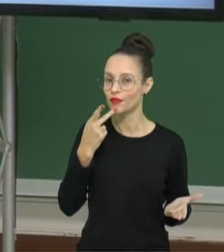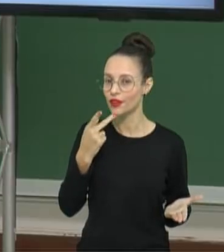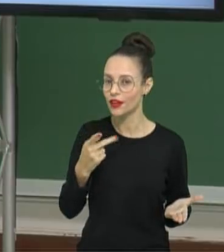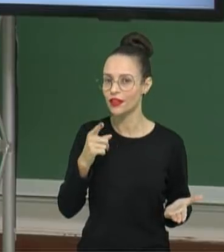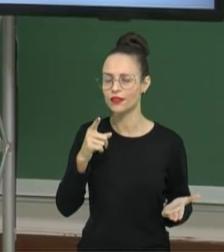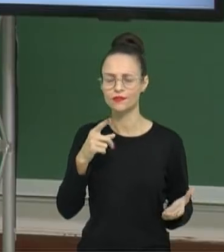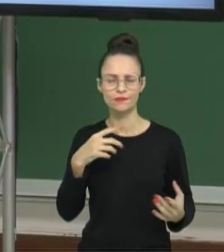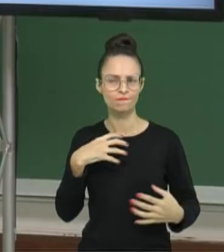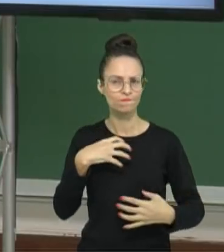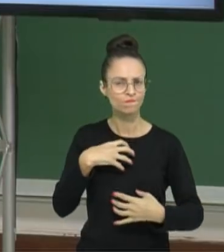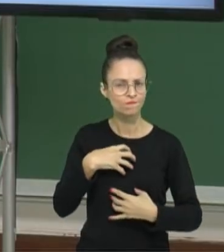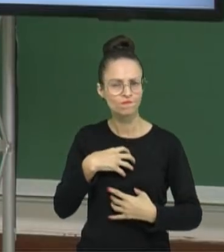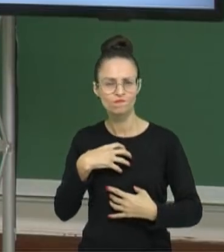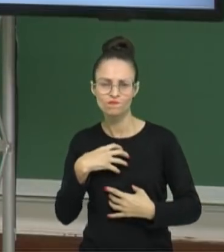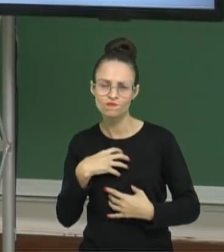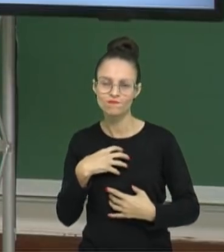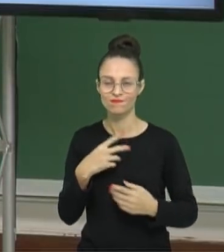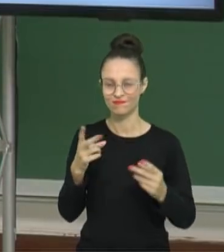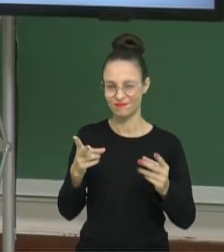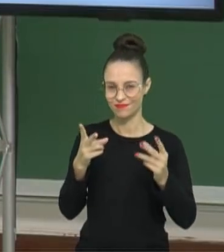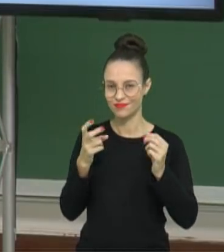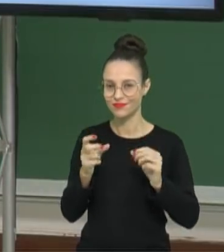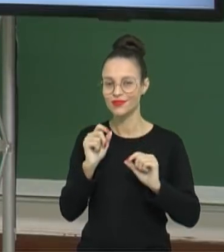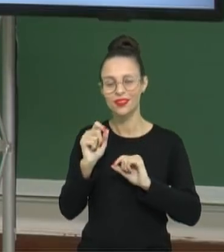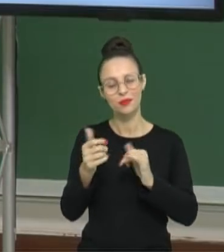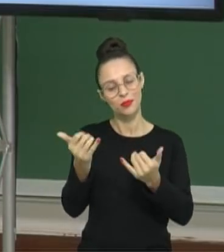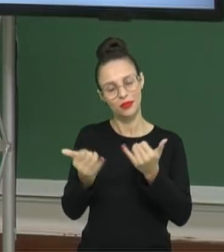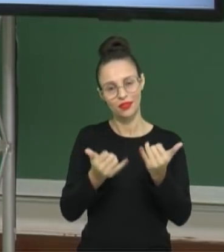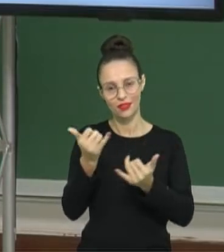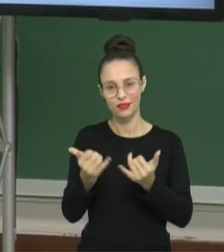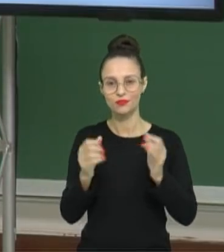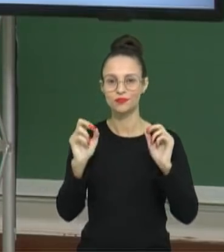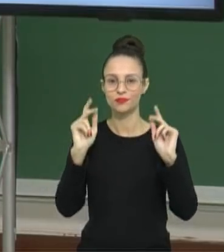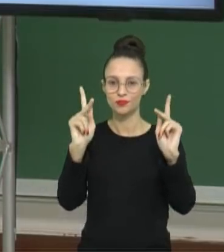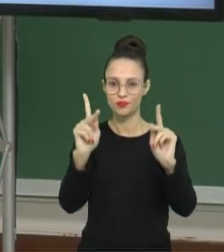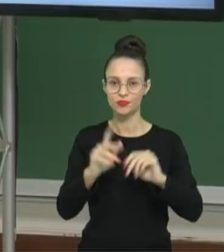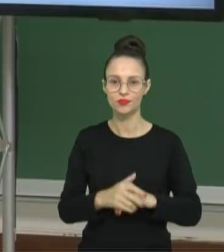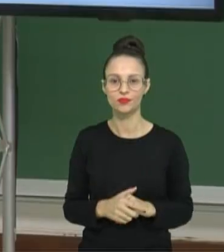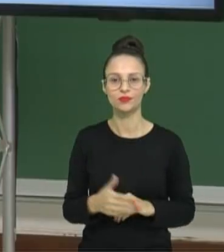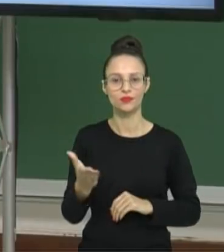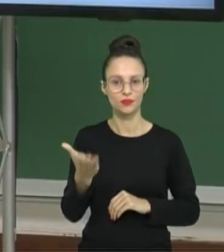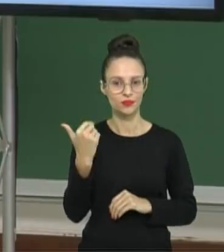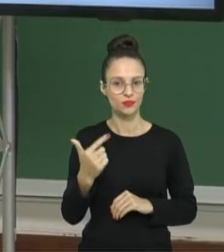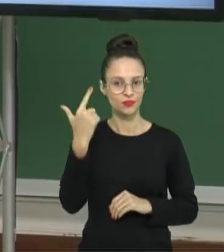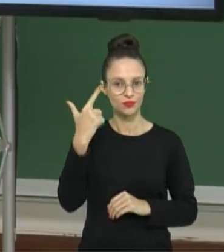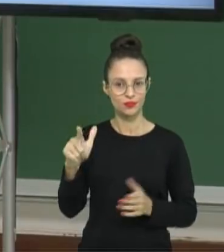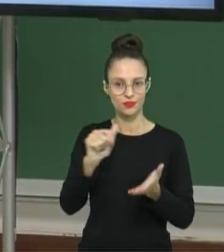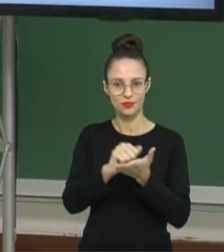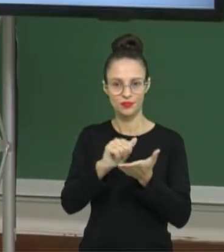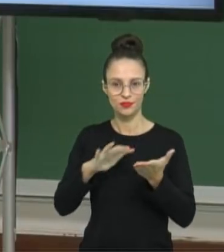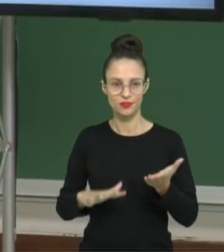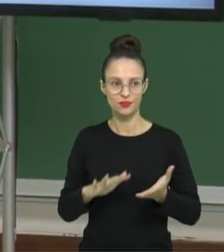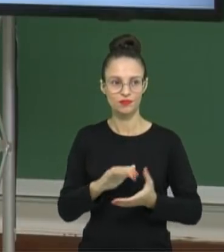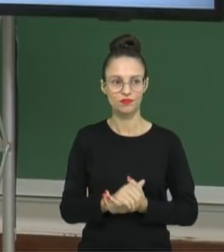Vamos tentar adivinhar, então é uma brincadeira, ok? Vamos ao próximo